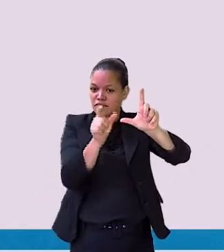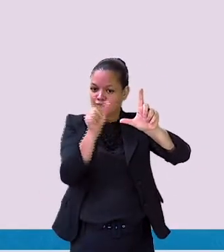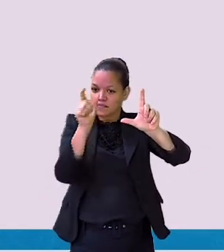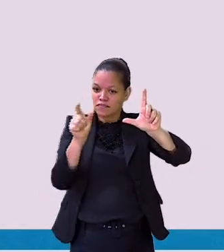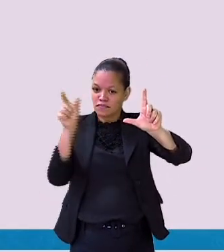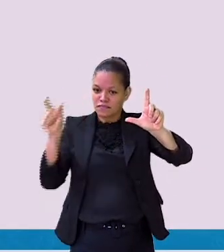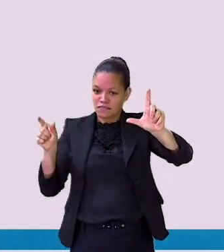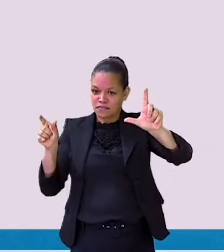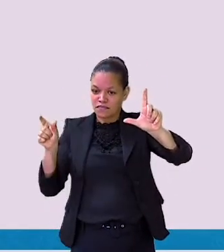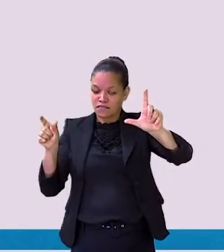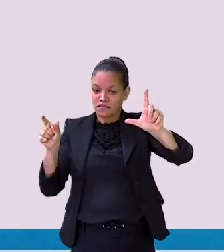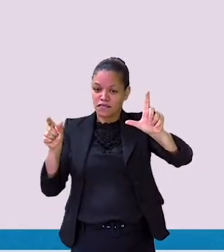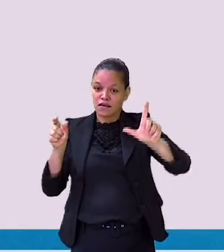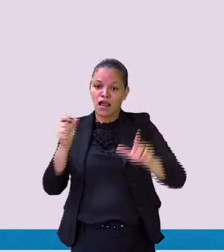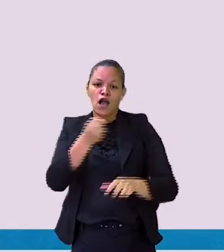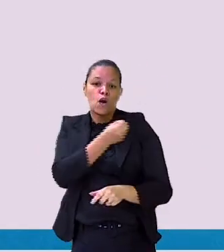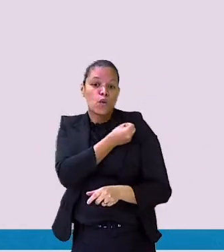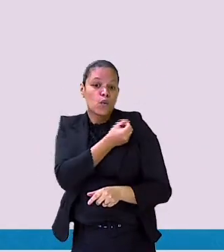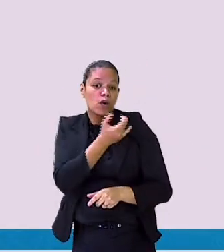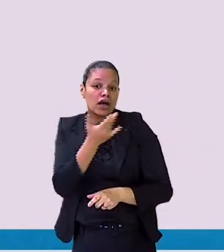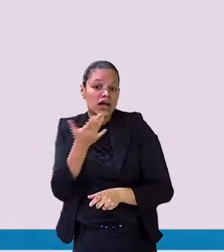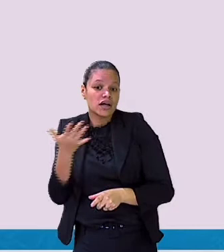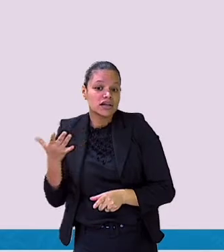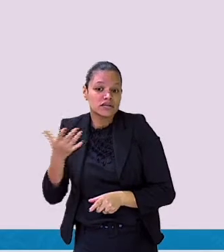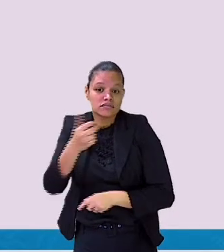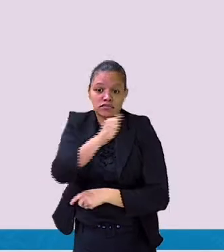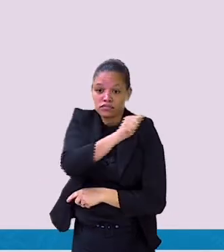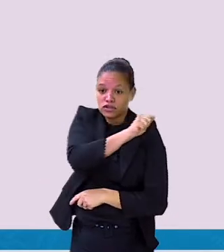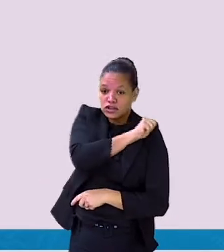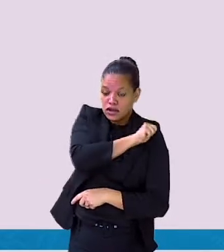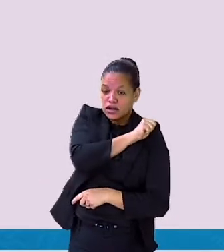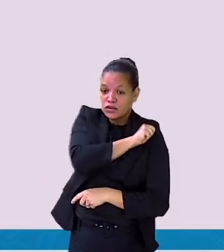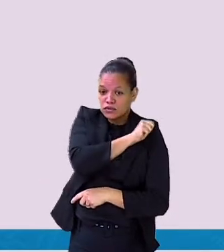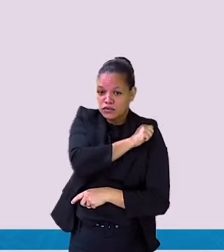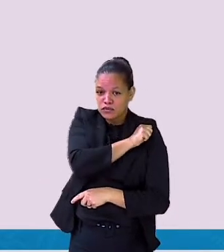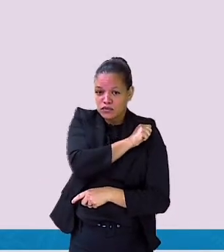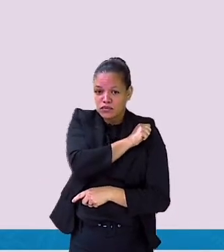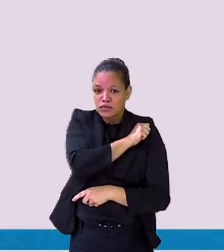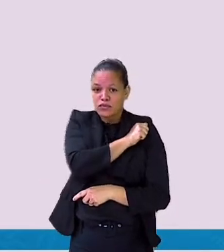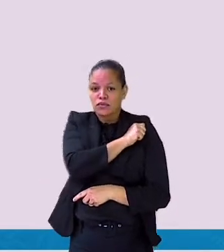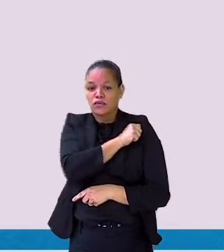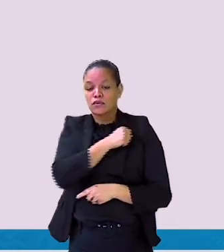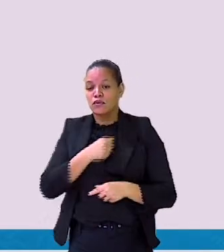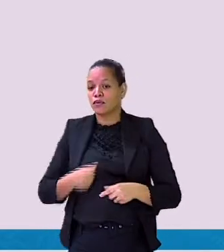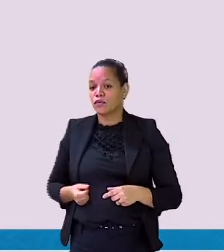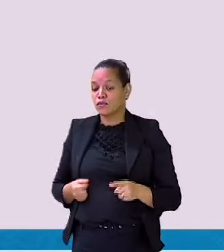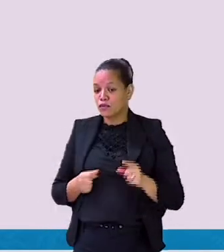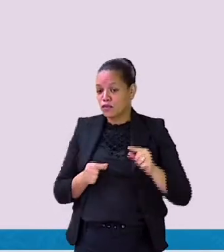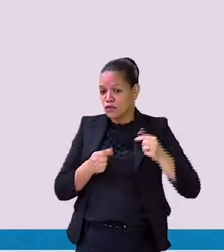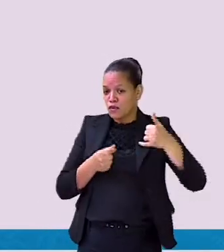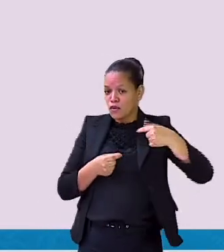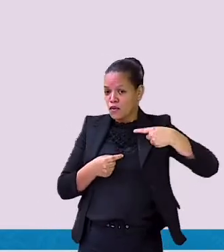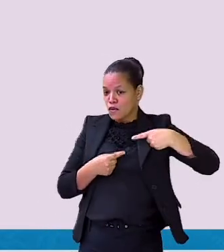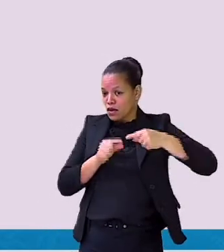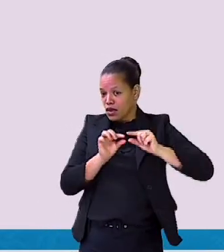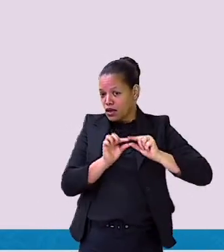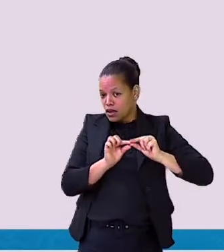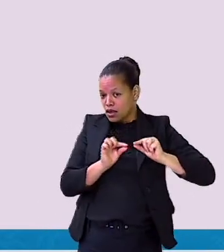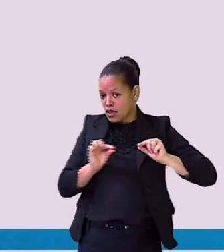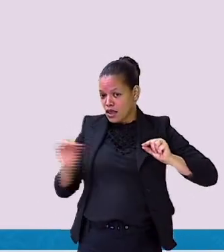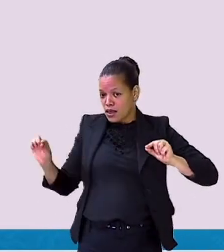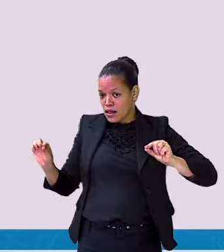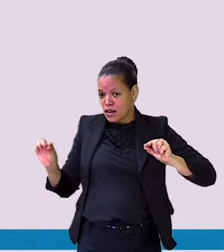que eles tiraram. Aqui, deu olhar, eu já sei ler tudo que o gráfico quer